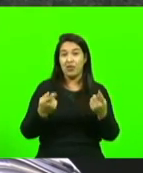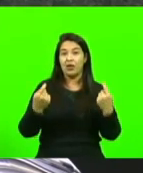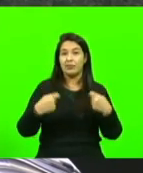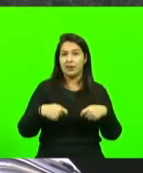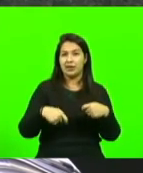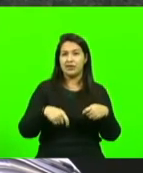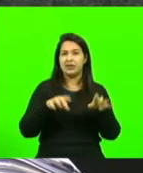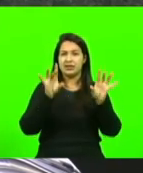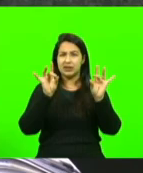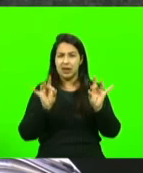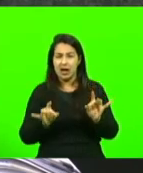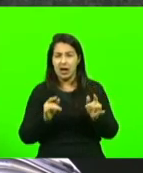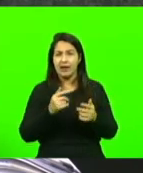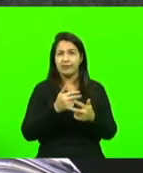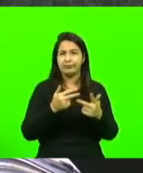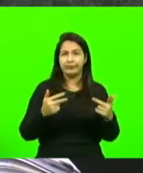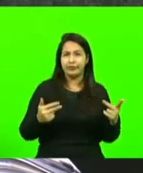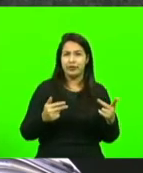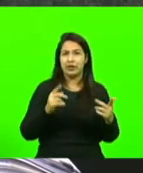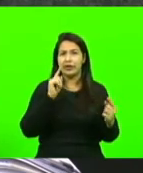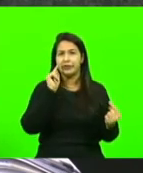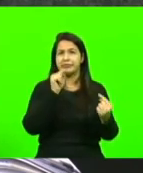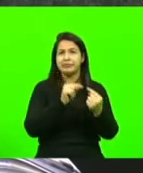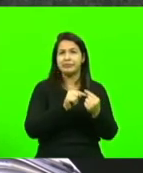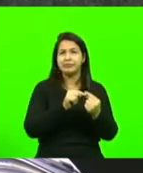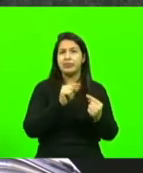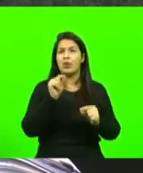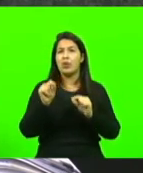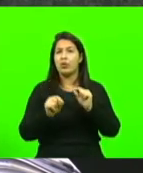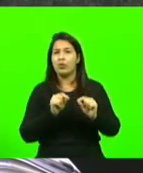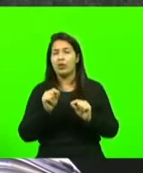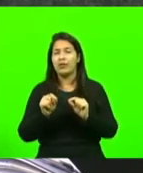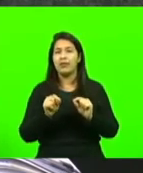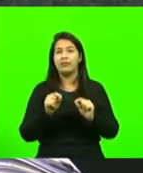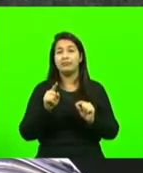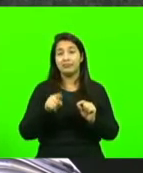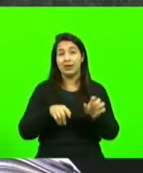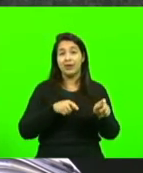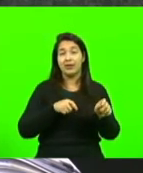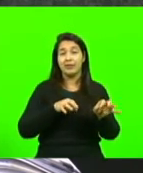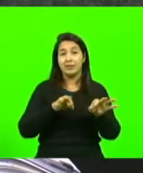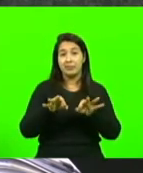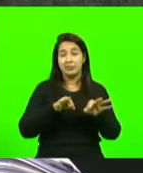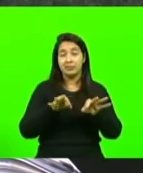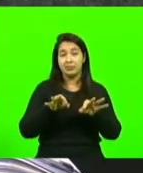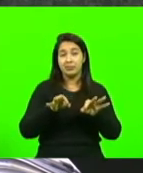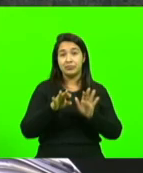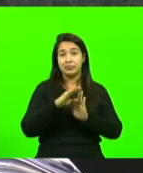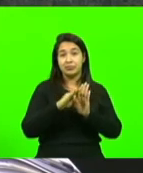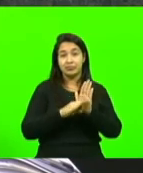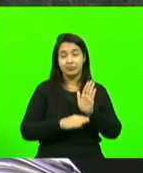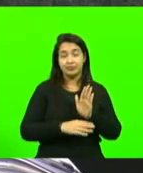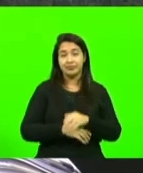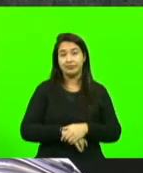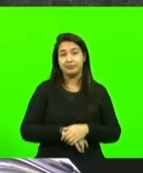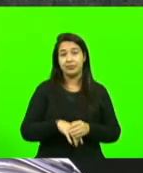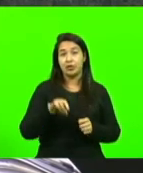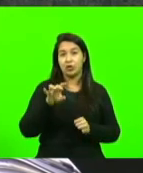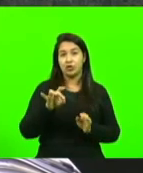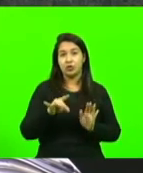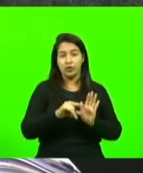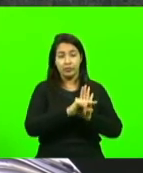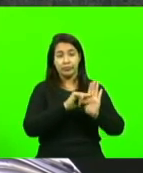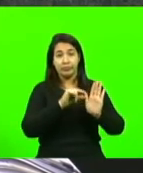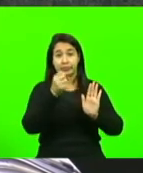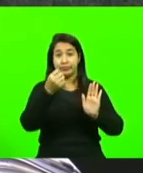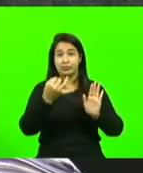de diretrizes metas que o nosso famoso orçamento-programa bom então basta botar uma linha lá